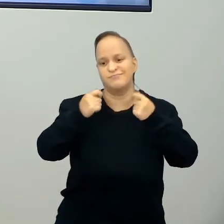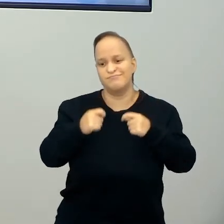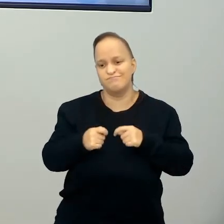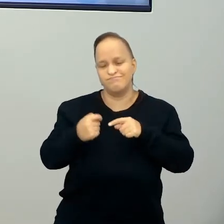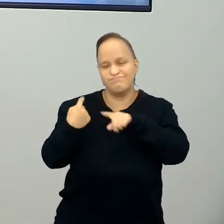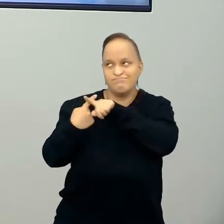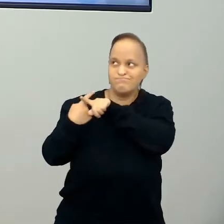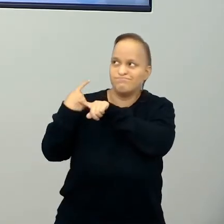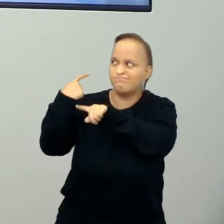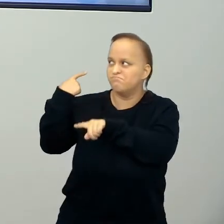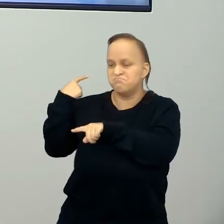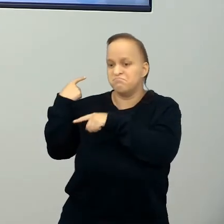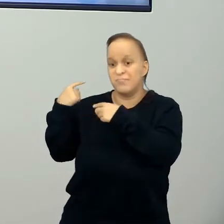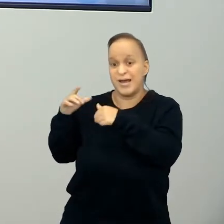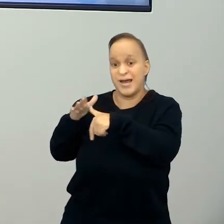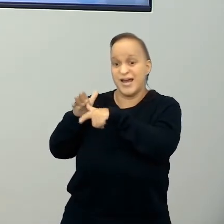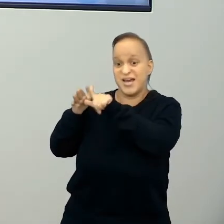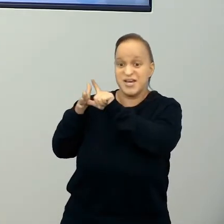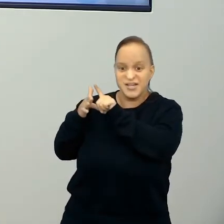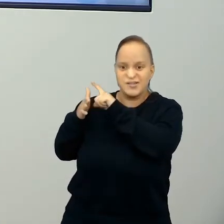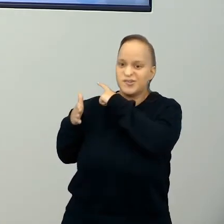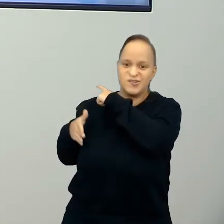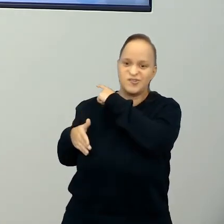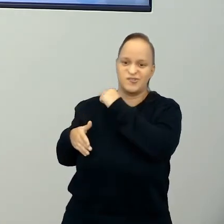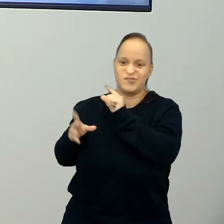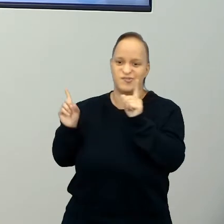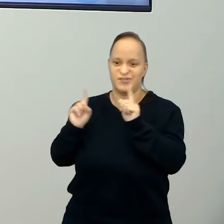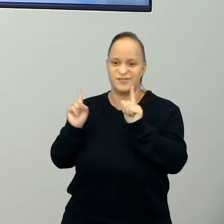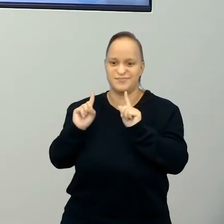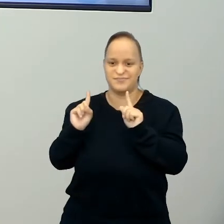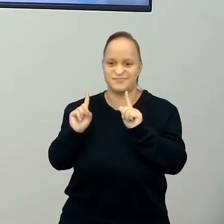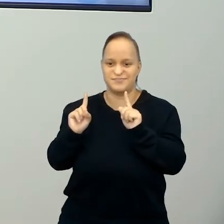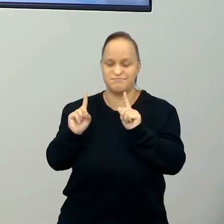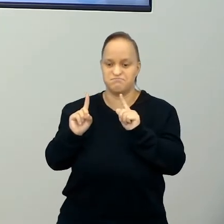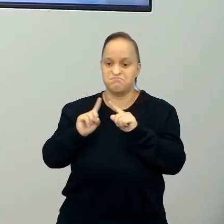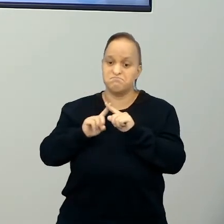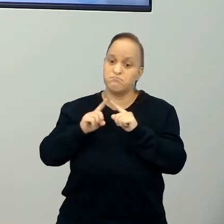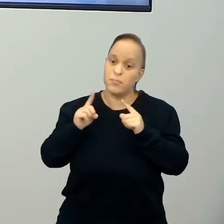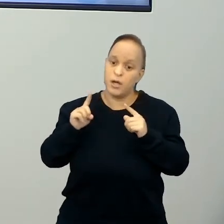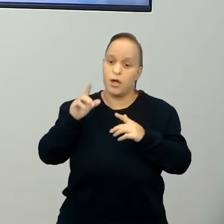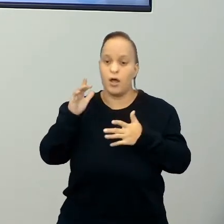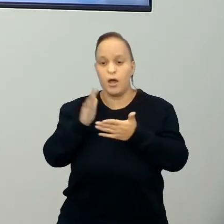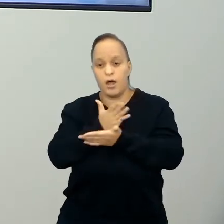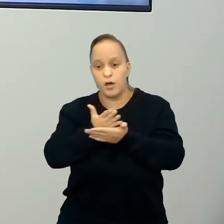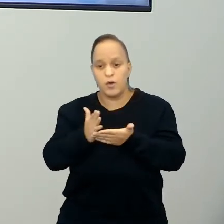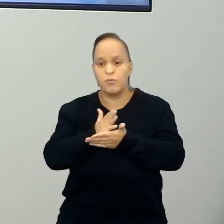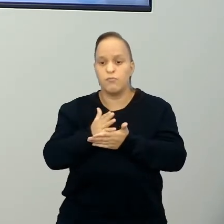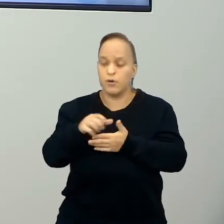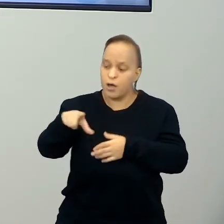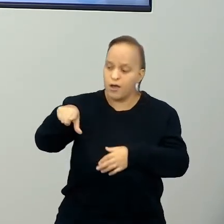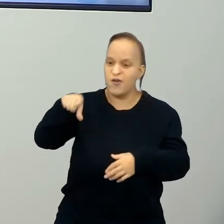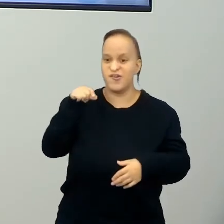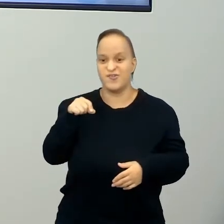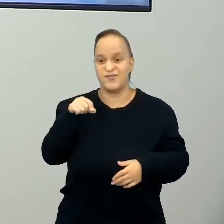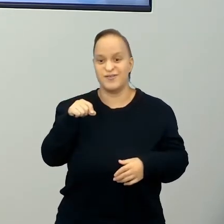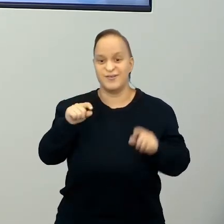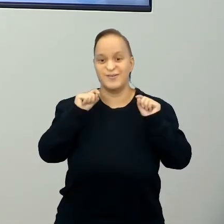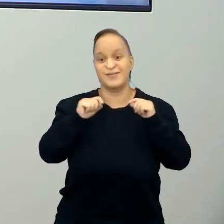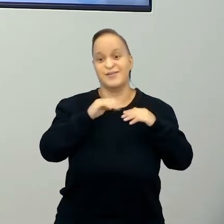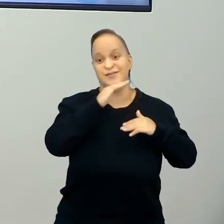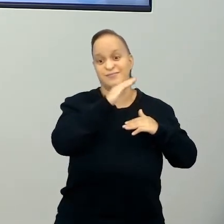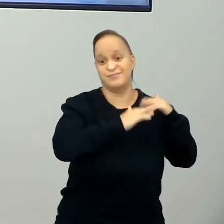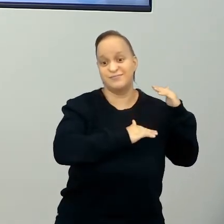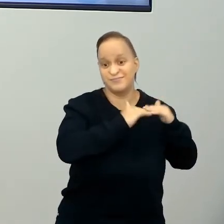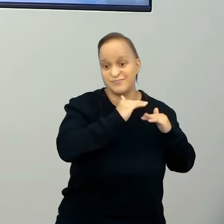é uma escolha. Mas, algumas delas a gente pode dizer que são. Então, a minha profissão foi uma escolha minha.